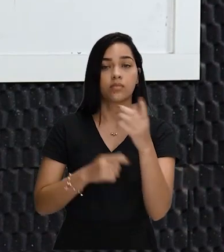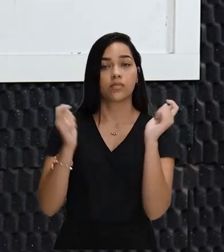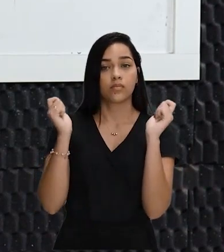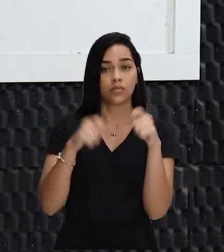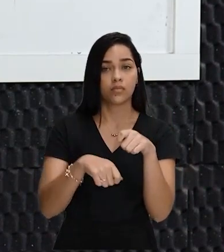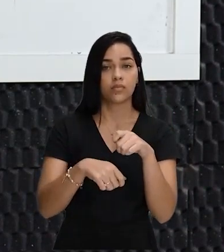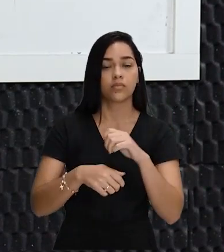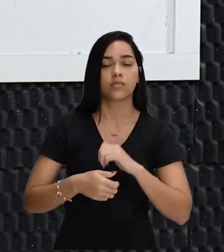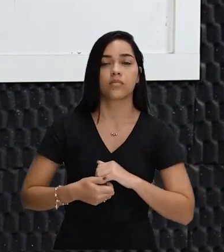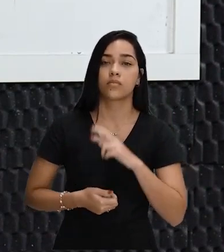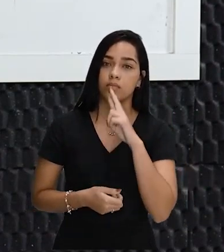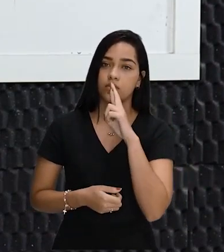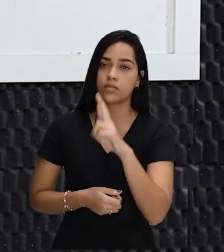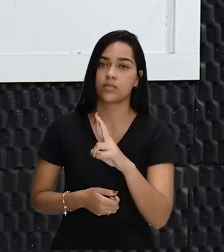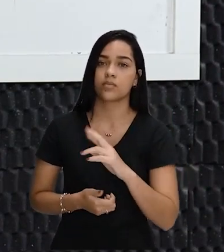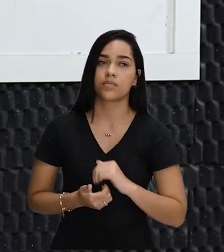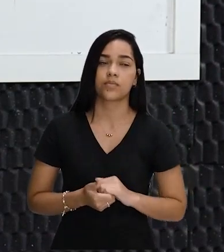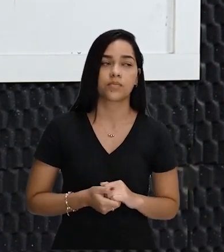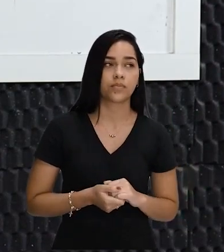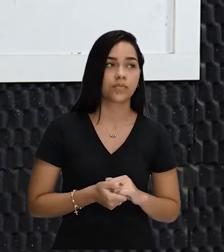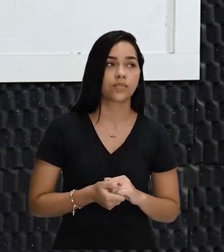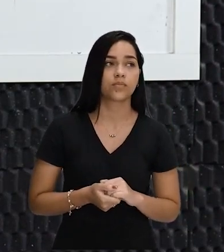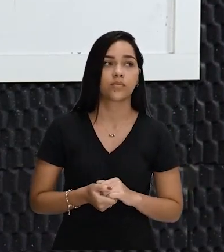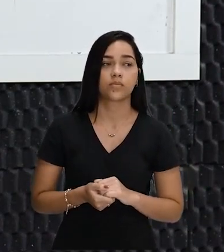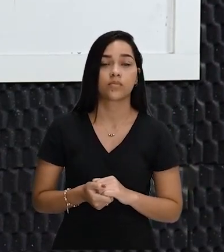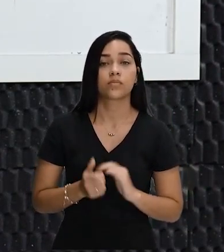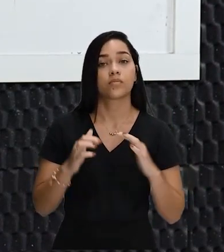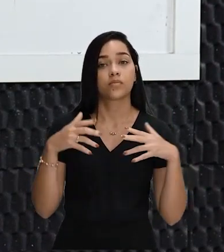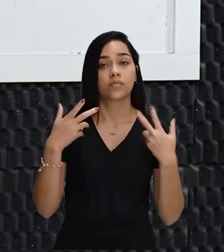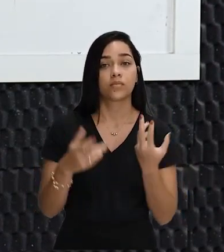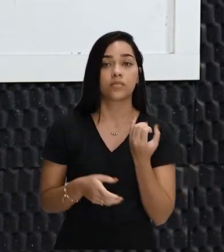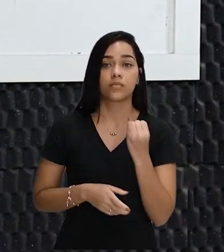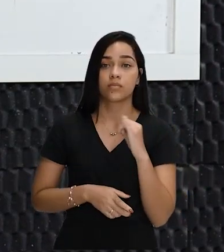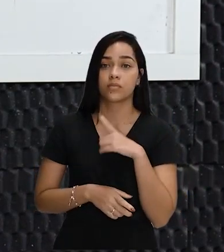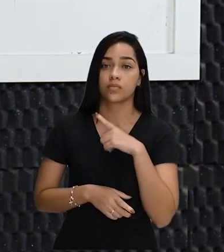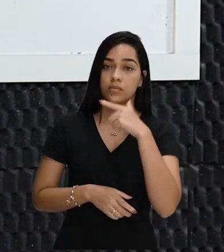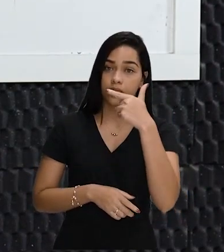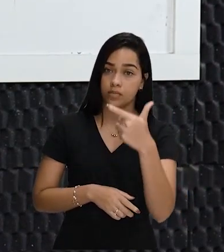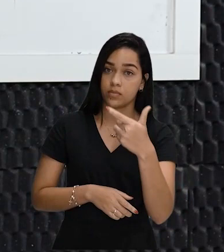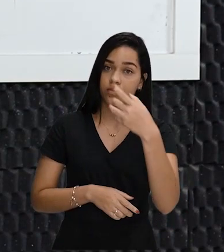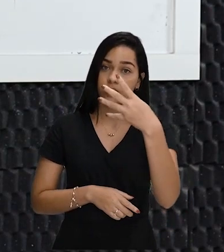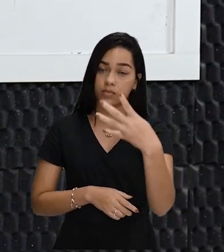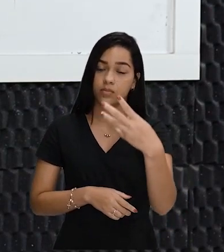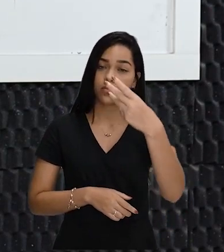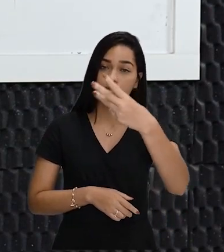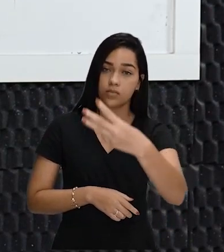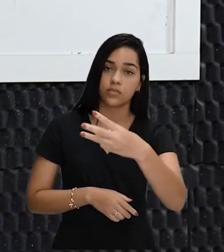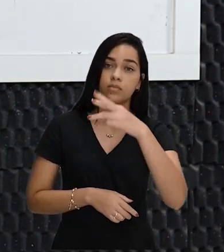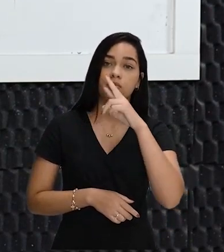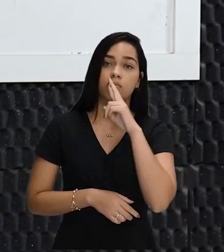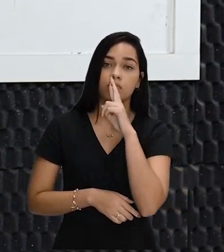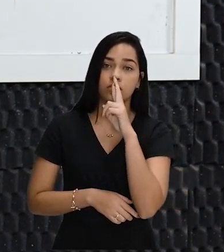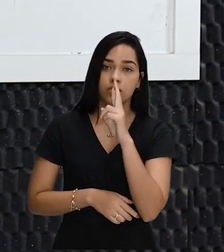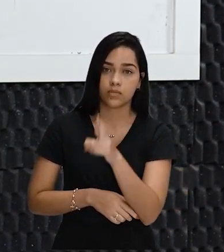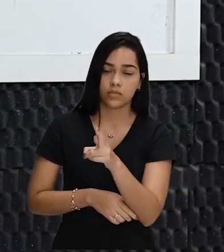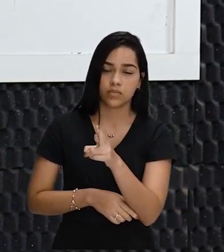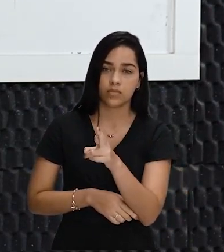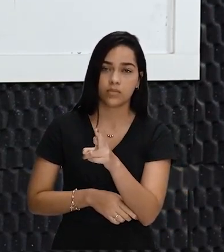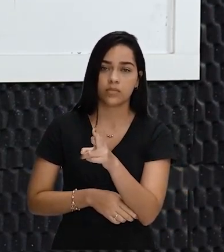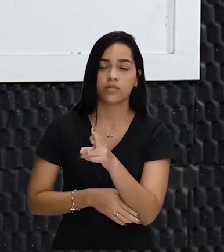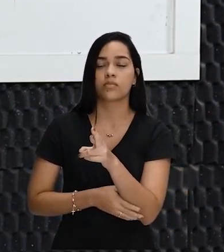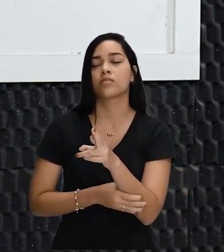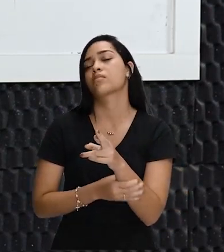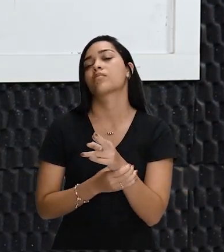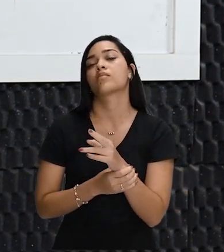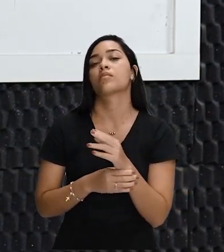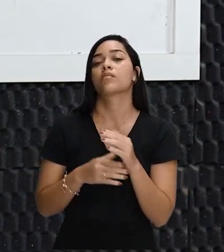possibilidades de resposta ora turma se tem 243 respostas possíveis